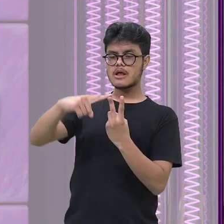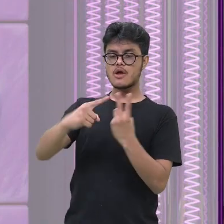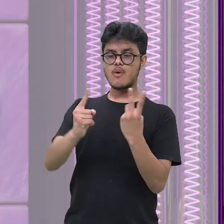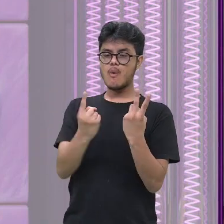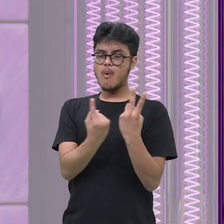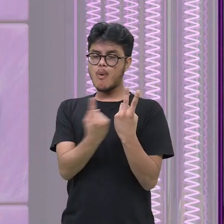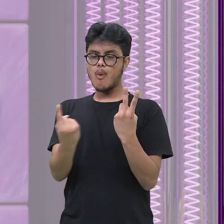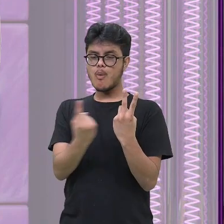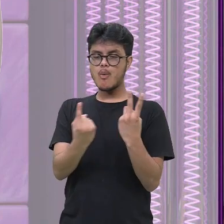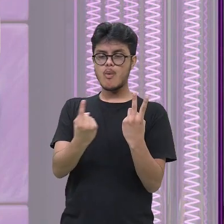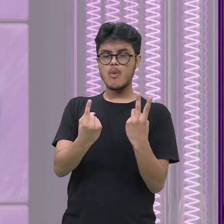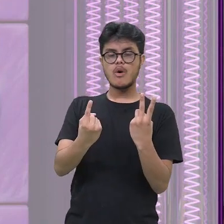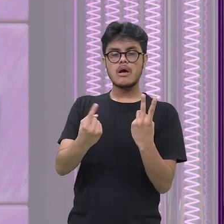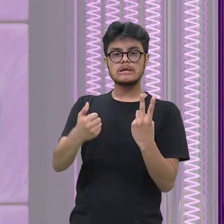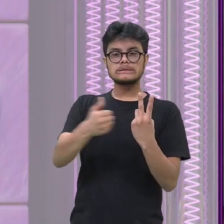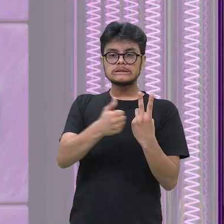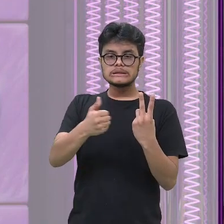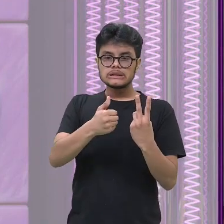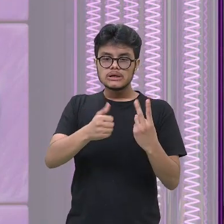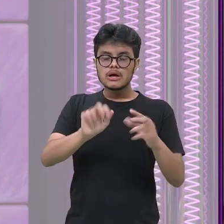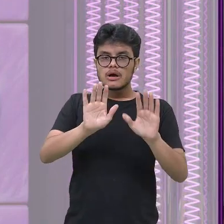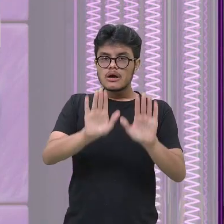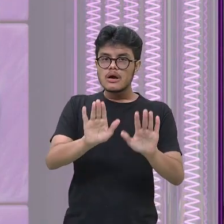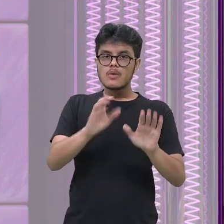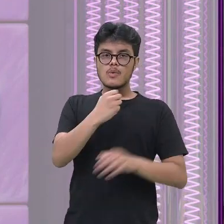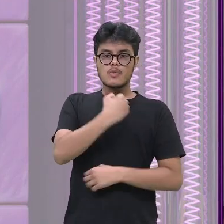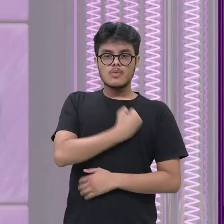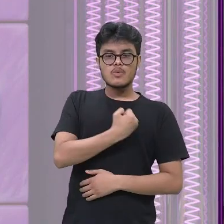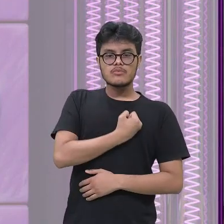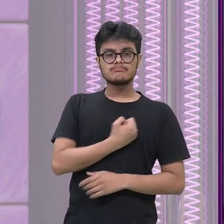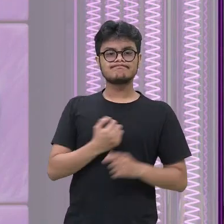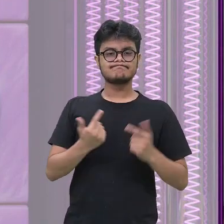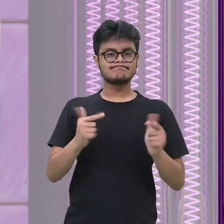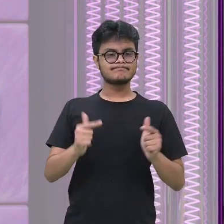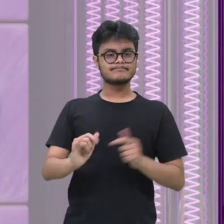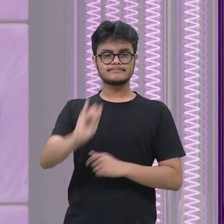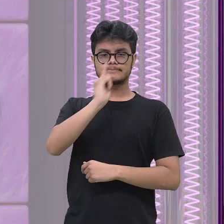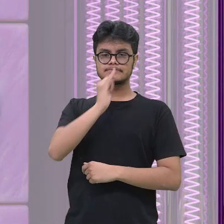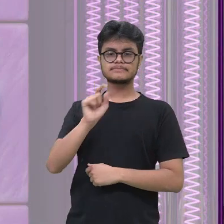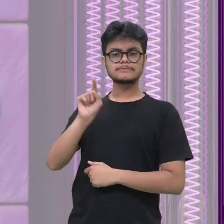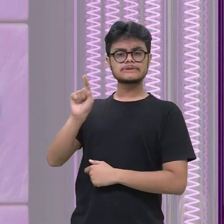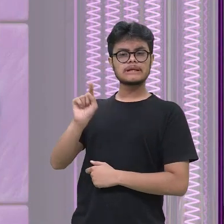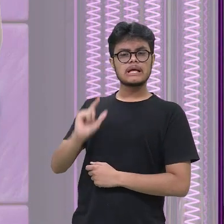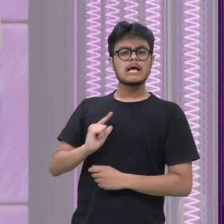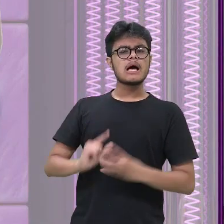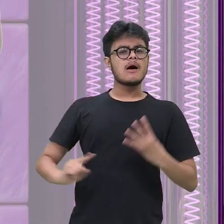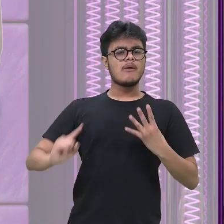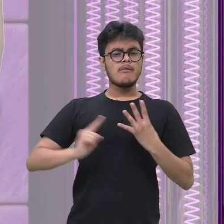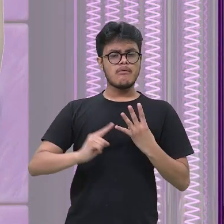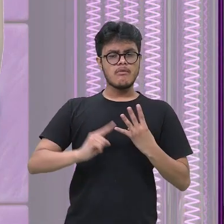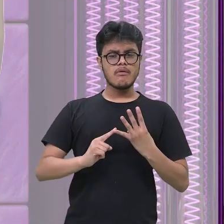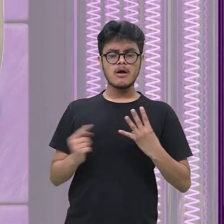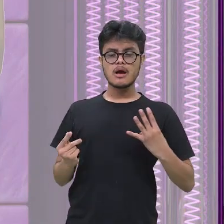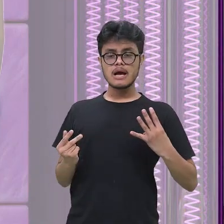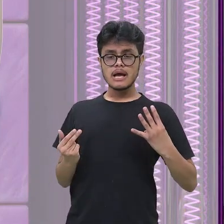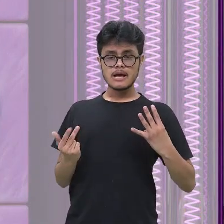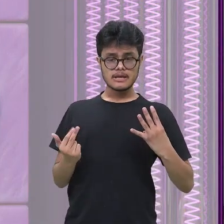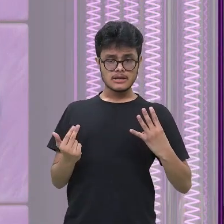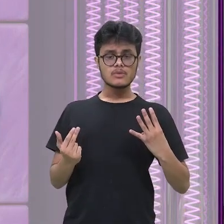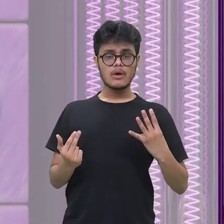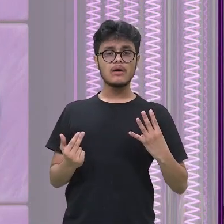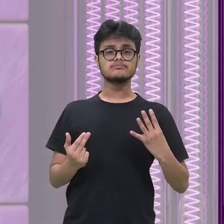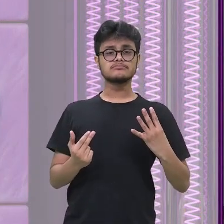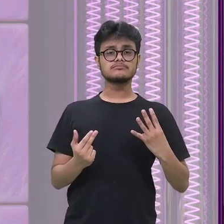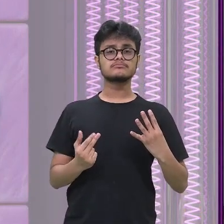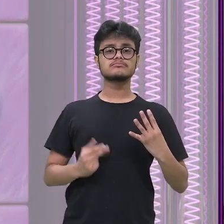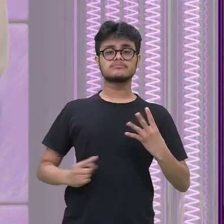os números racionais, eles são, né, irracionais, eles vão funcionar da mesma forma que funcionam os racionais. Eles